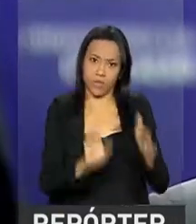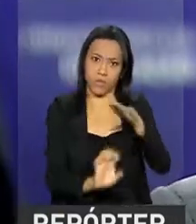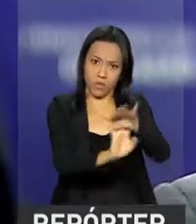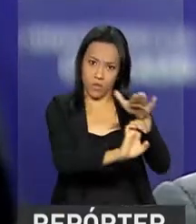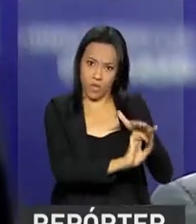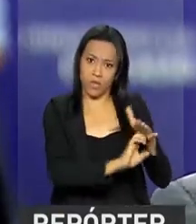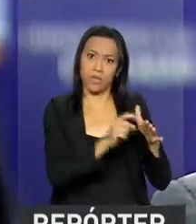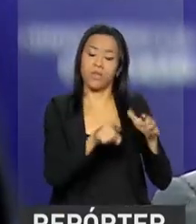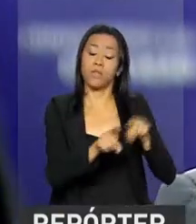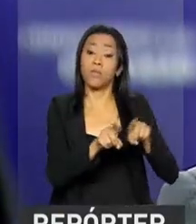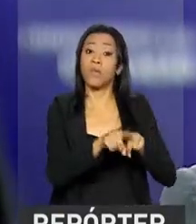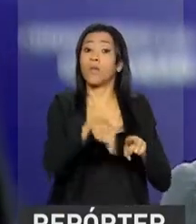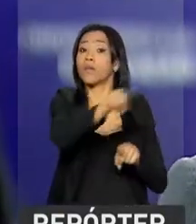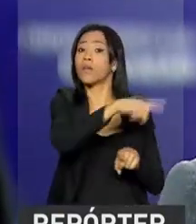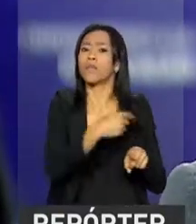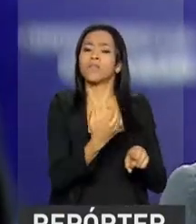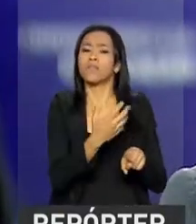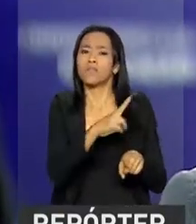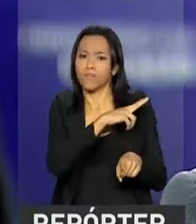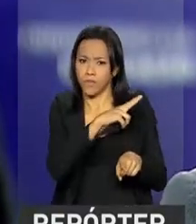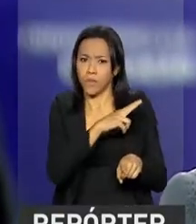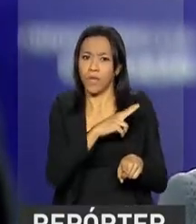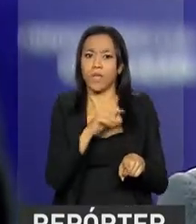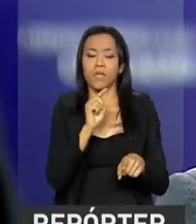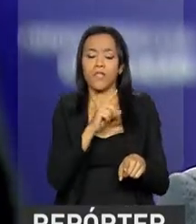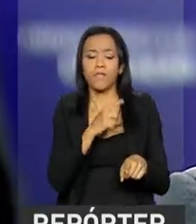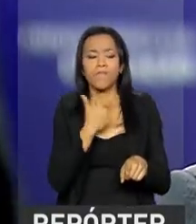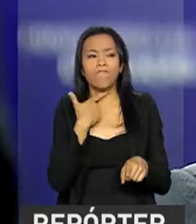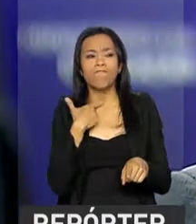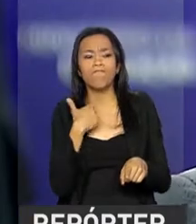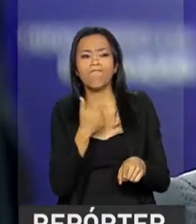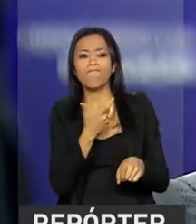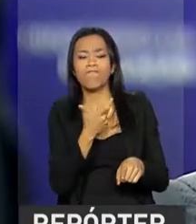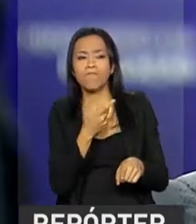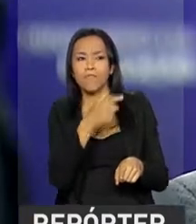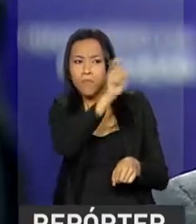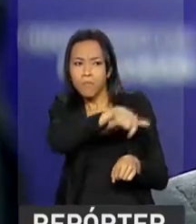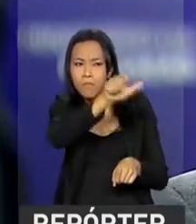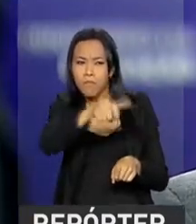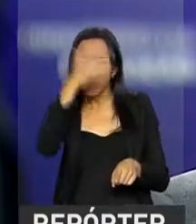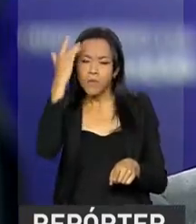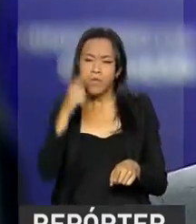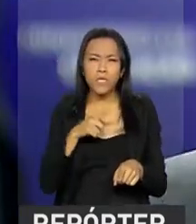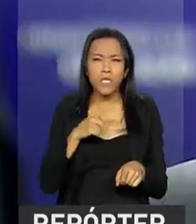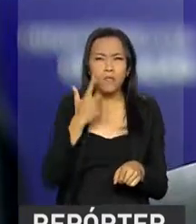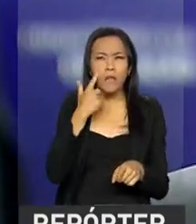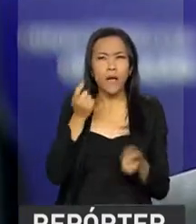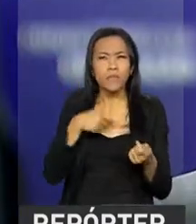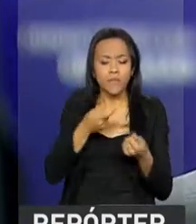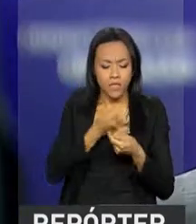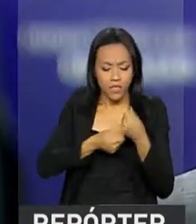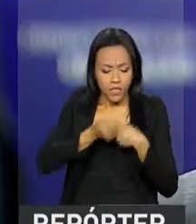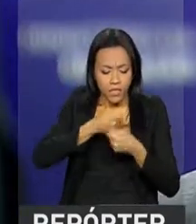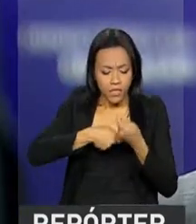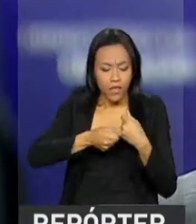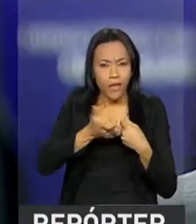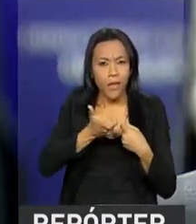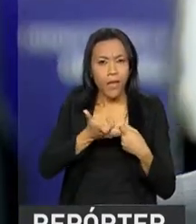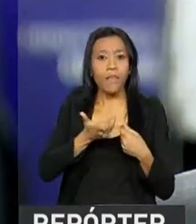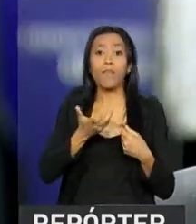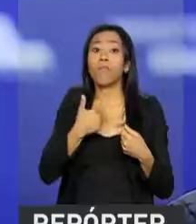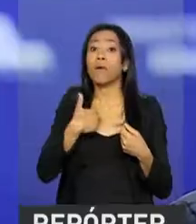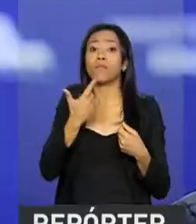que às vezes intuitivamente tem uma ótima capacidade de empreender mas não tem o conhecimento necessário